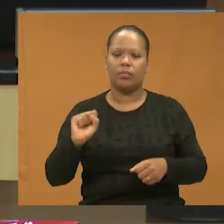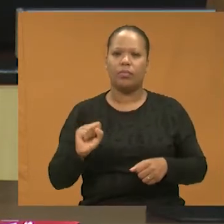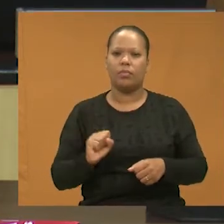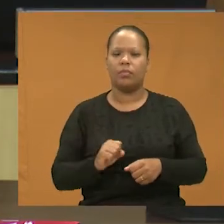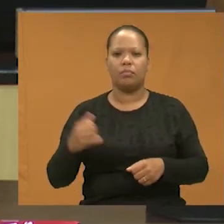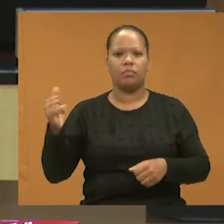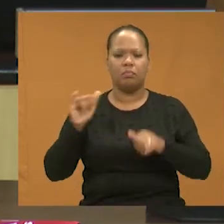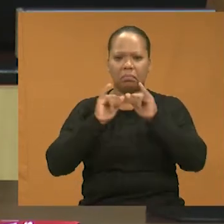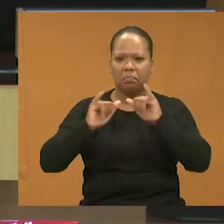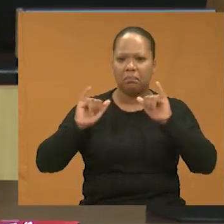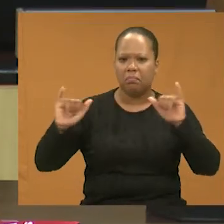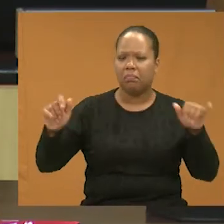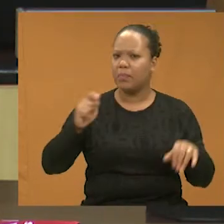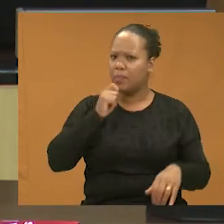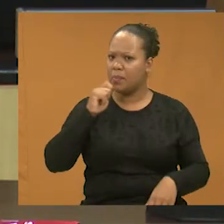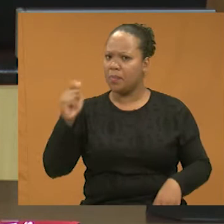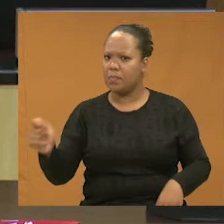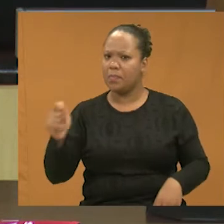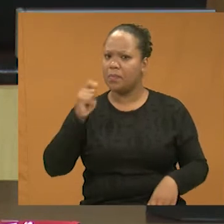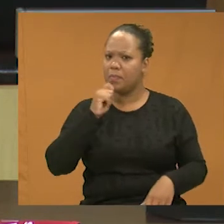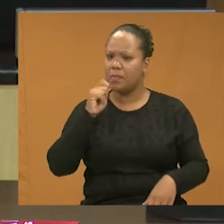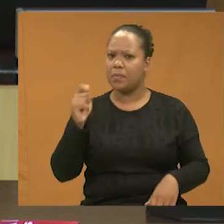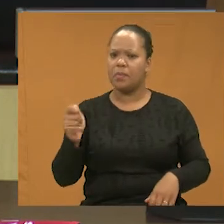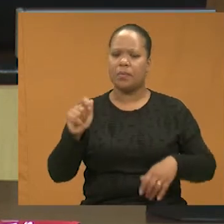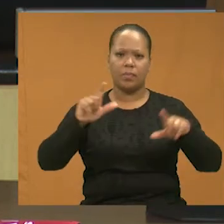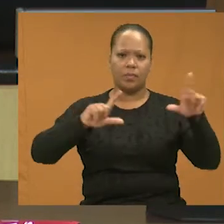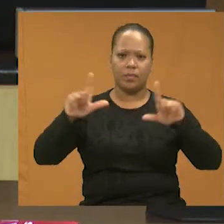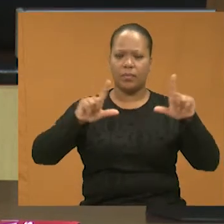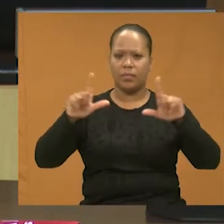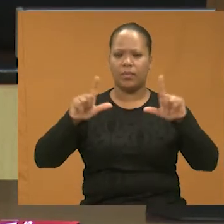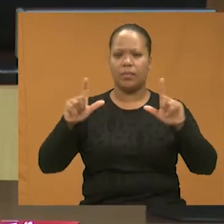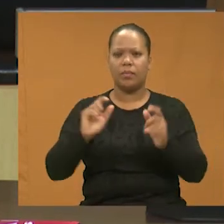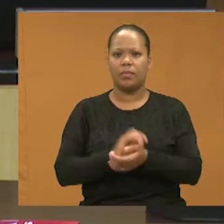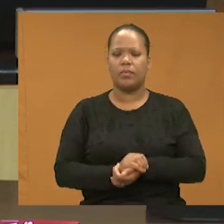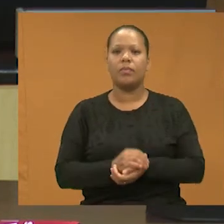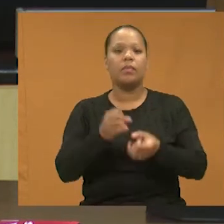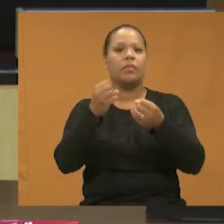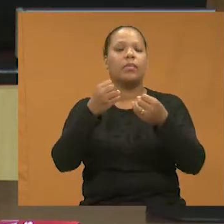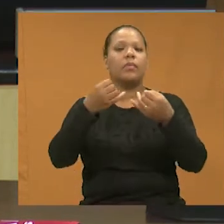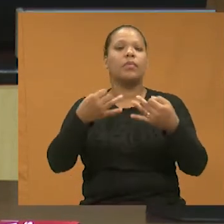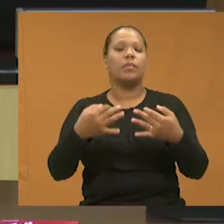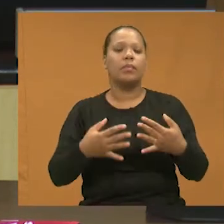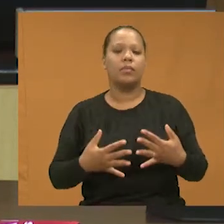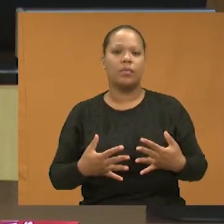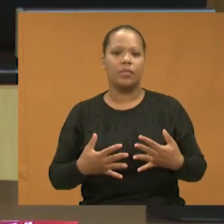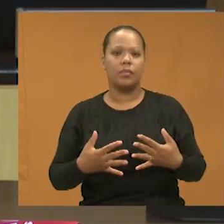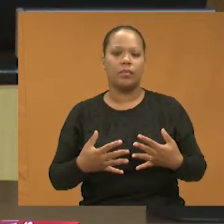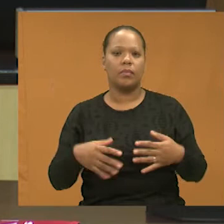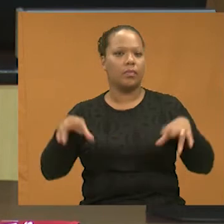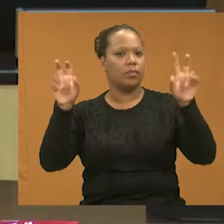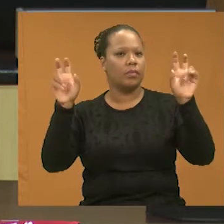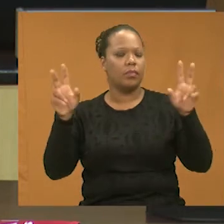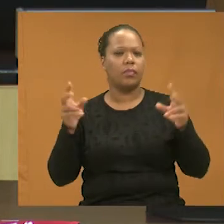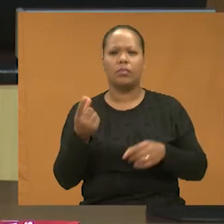das notícias e reportagens de mídias locais, há a necessidade de esclarecimento da questão e,